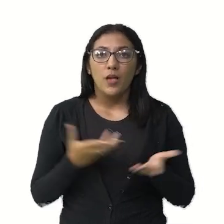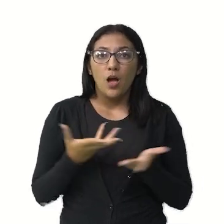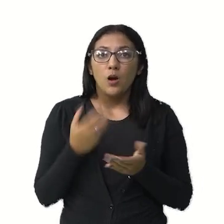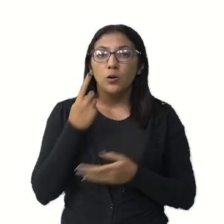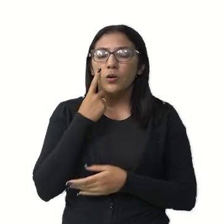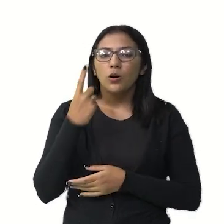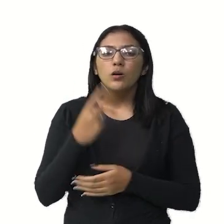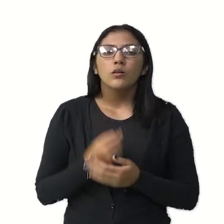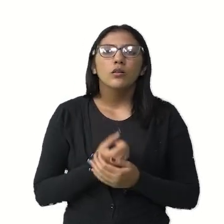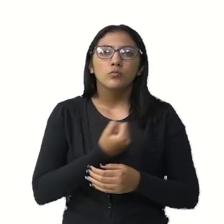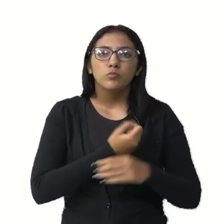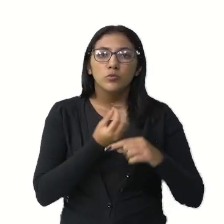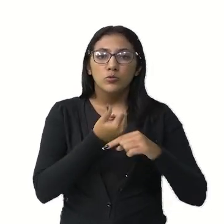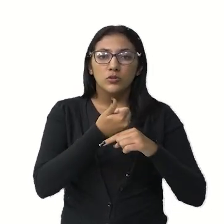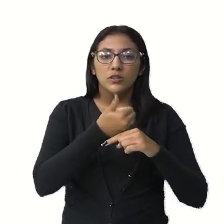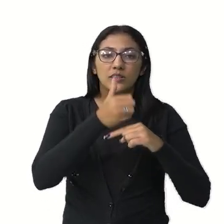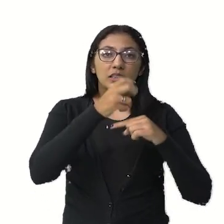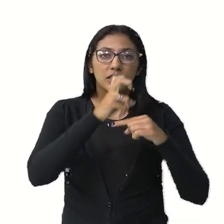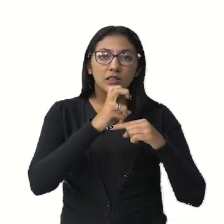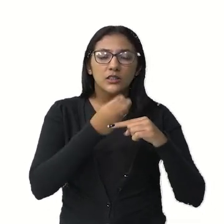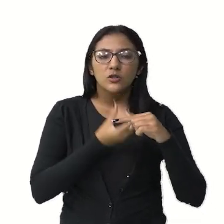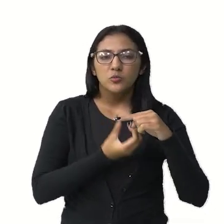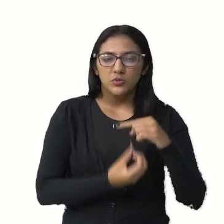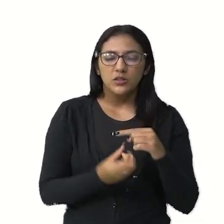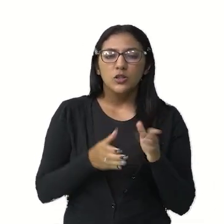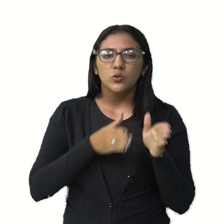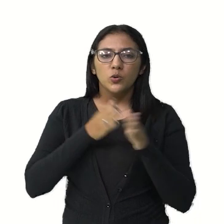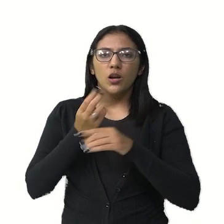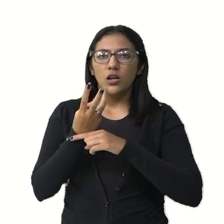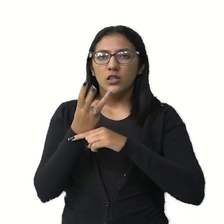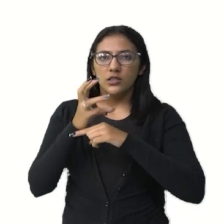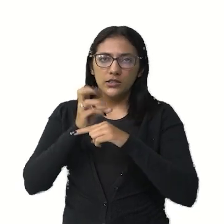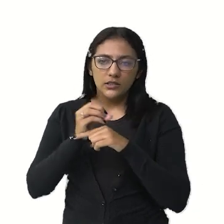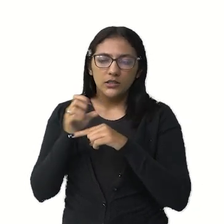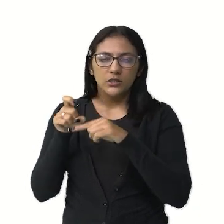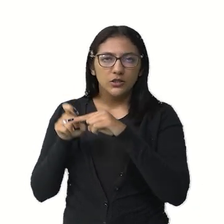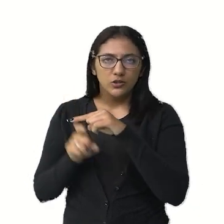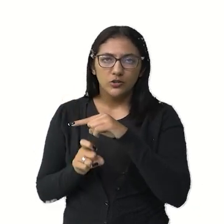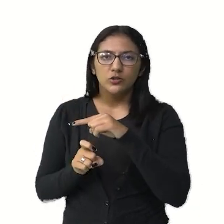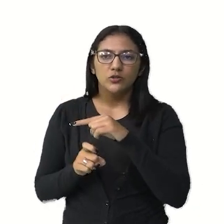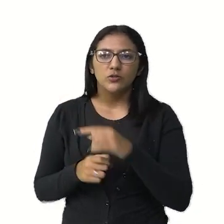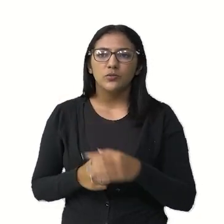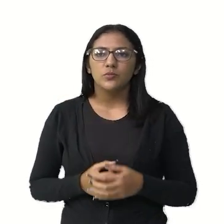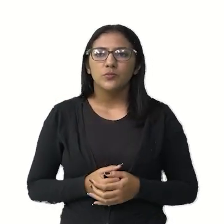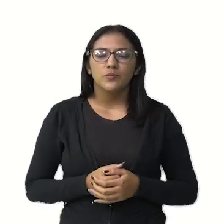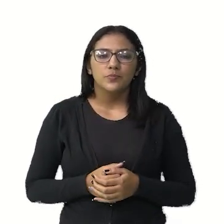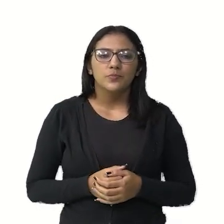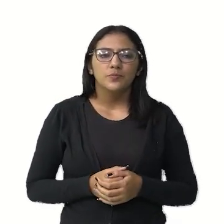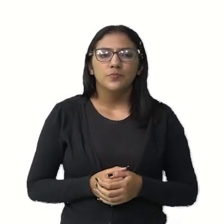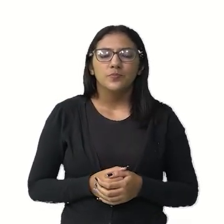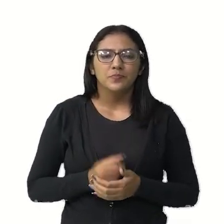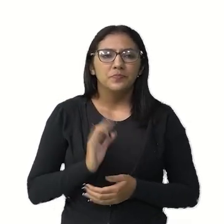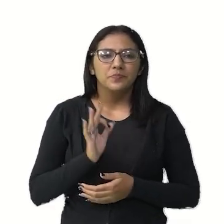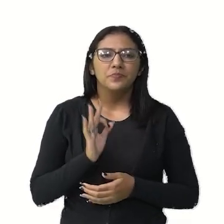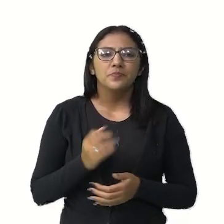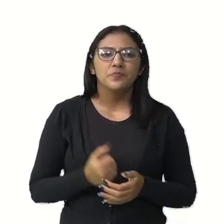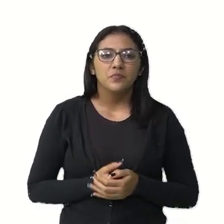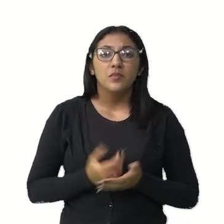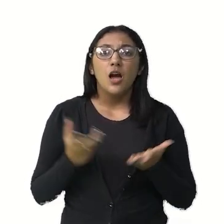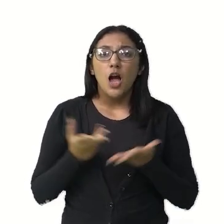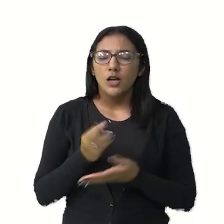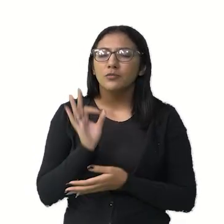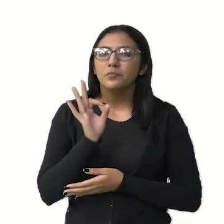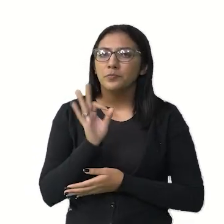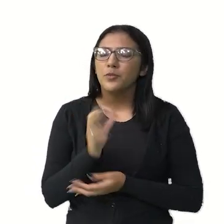então 15 sobre 6 igual a 30 sobre x. Beleza? Agora